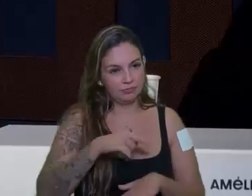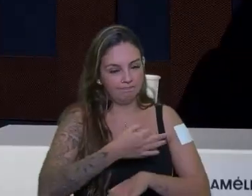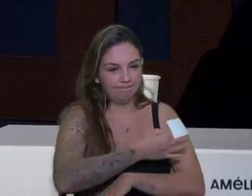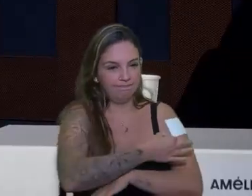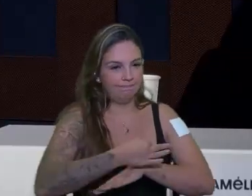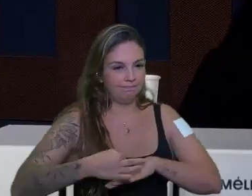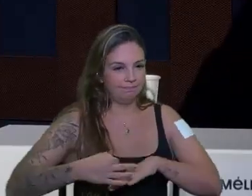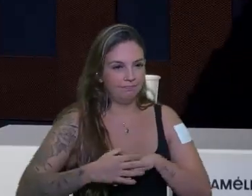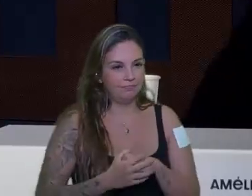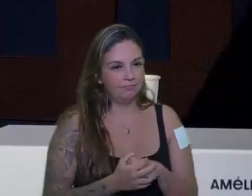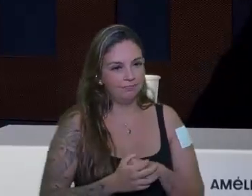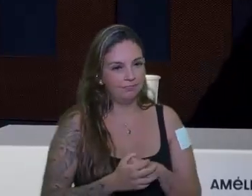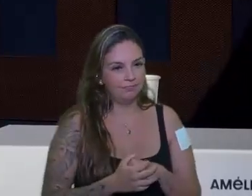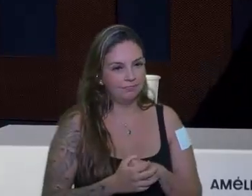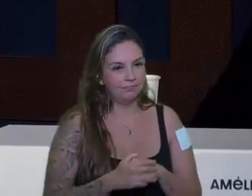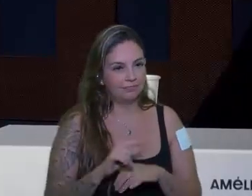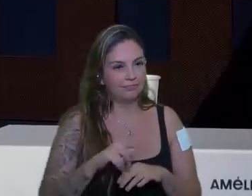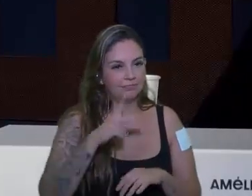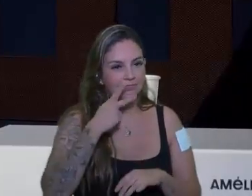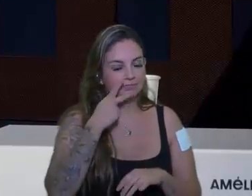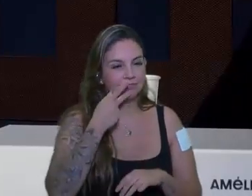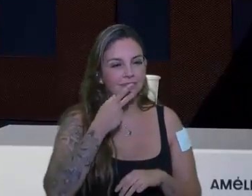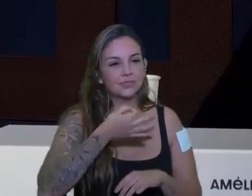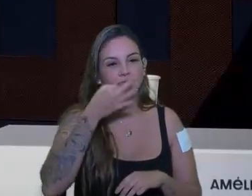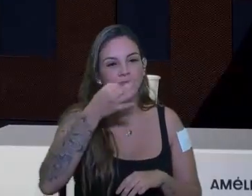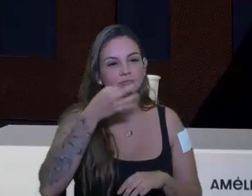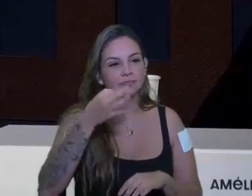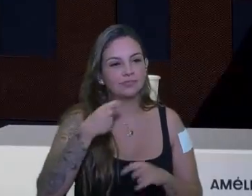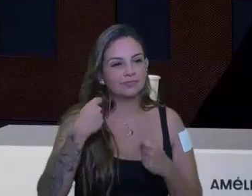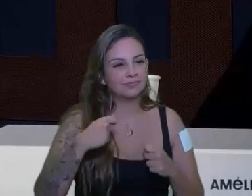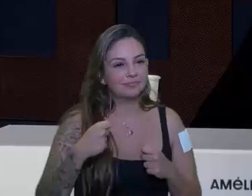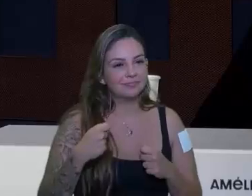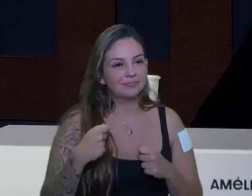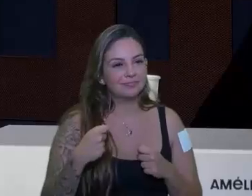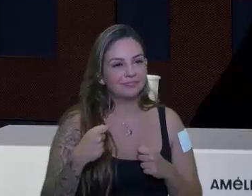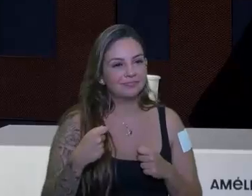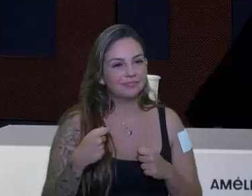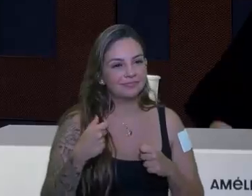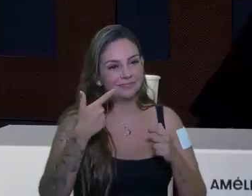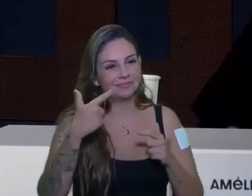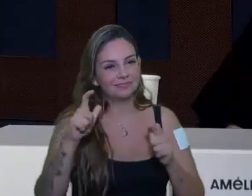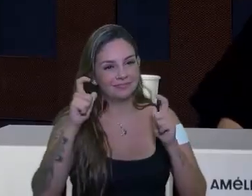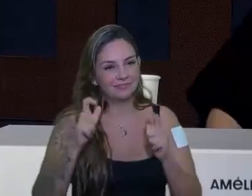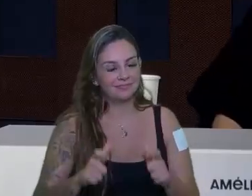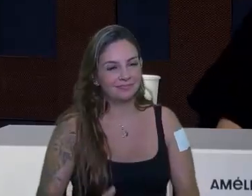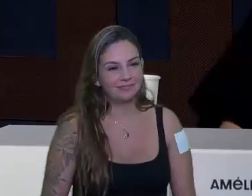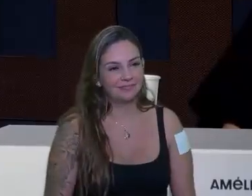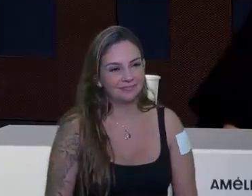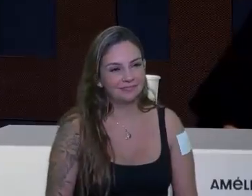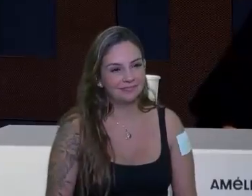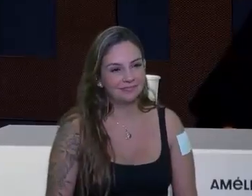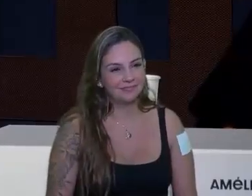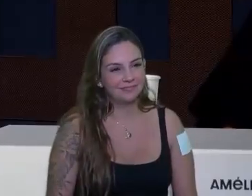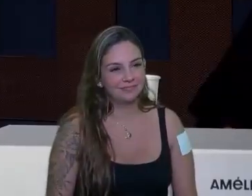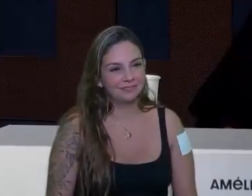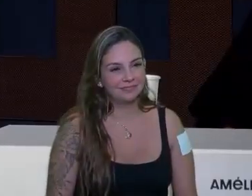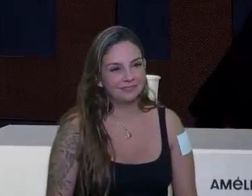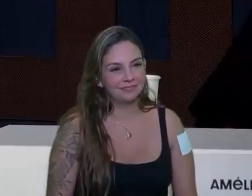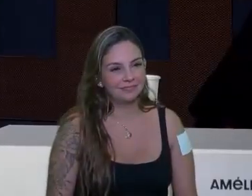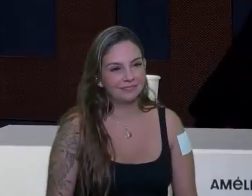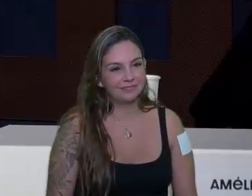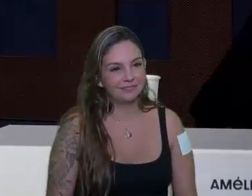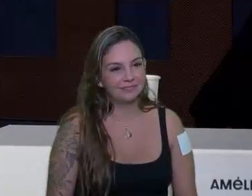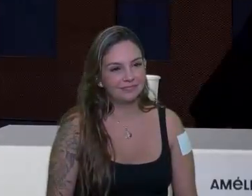ficção. Isso aqui é dissertativo argumentativo. A gente vai precisar te colocar num outro lugar. E eu lembro